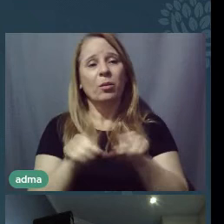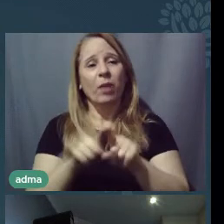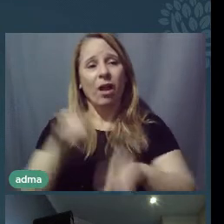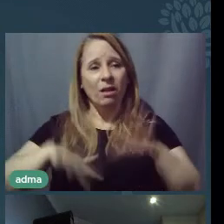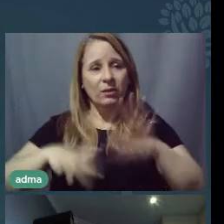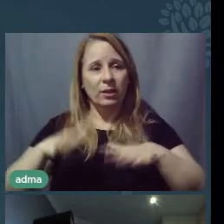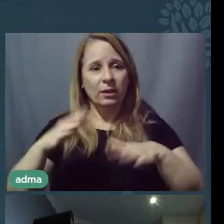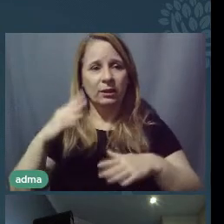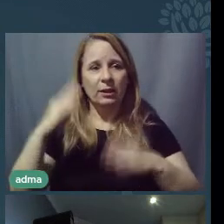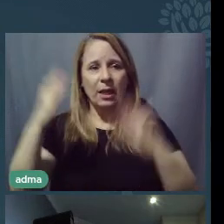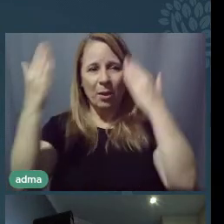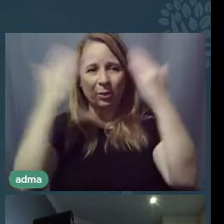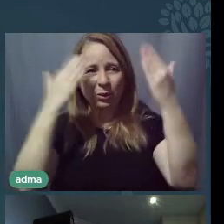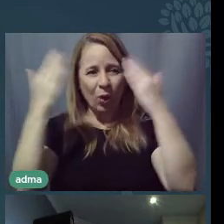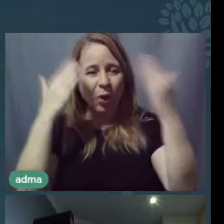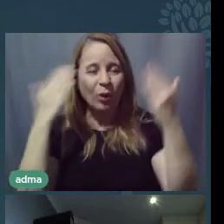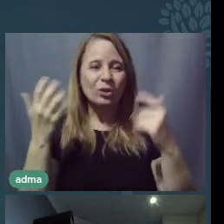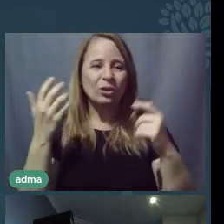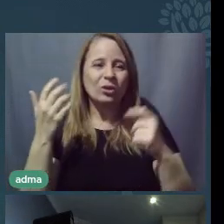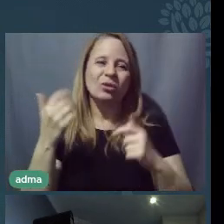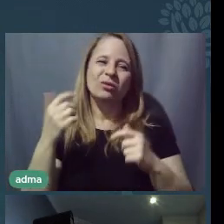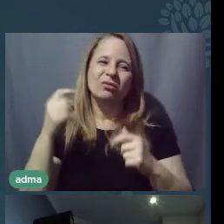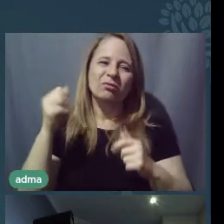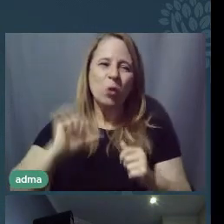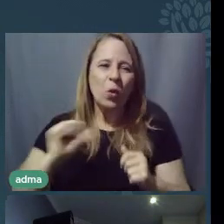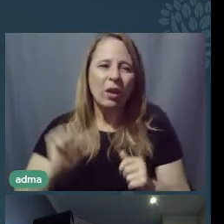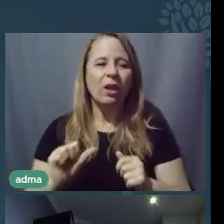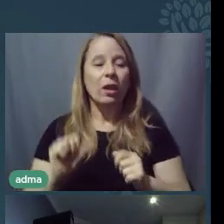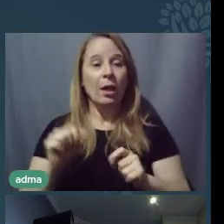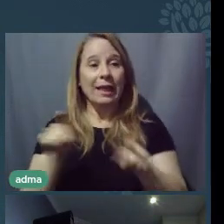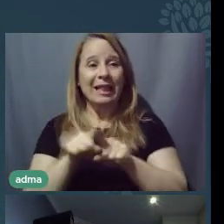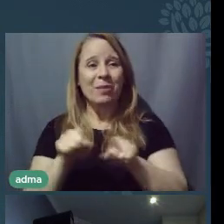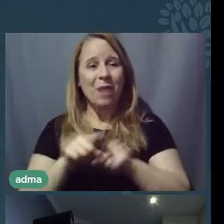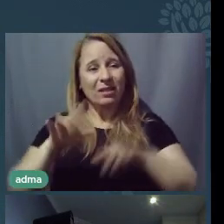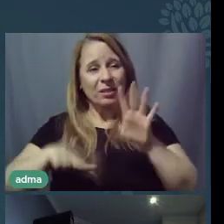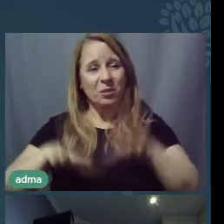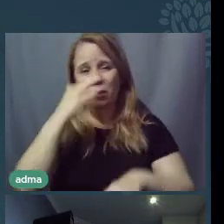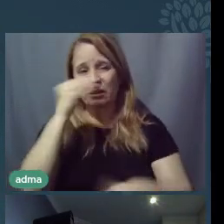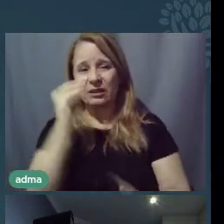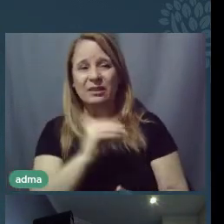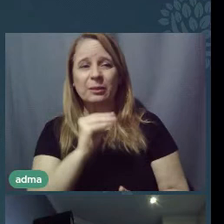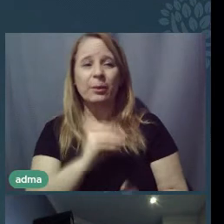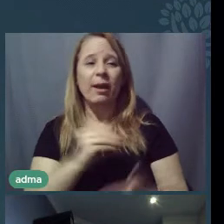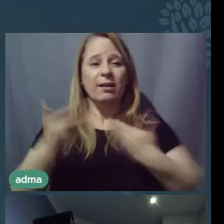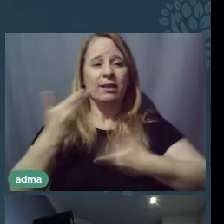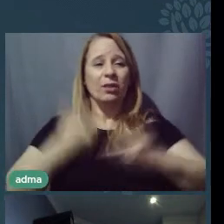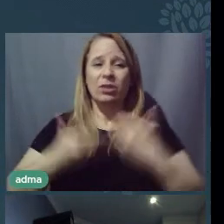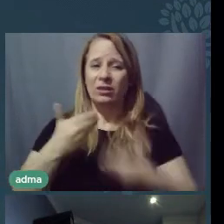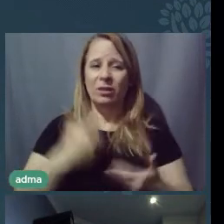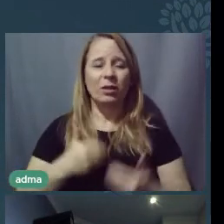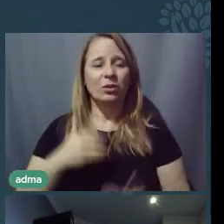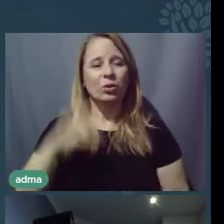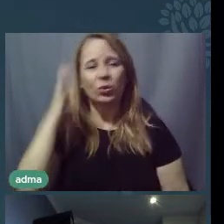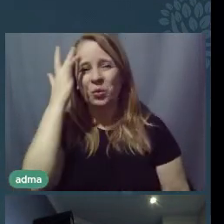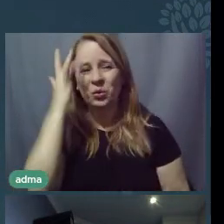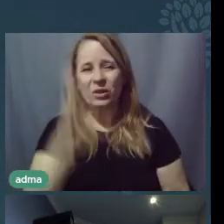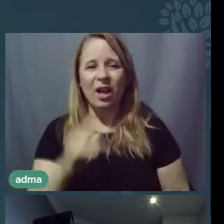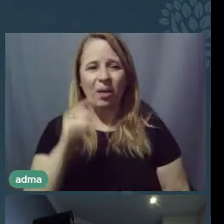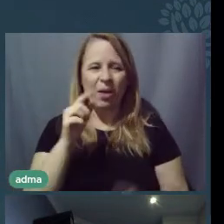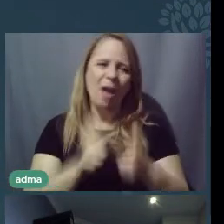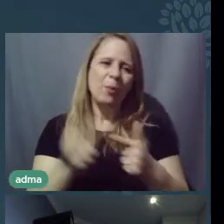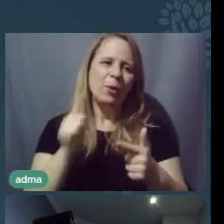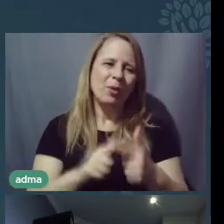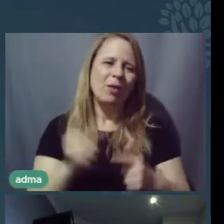principalmente, a subestimação da gravidade da doença, né? A partir do momento que você não reconhece aquilo como um